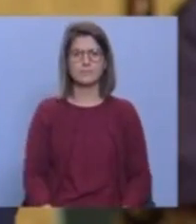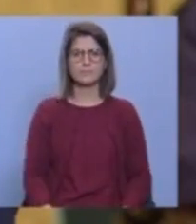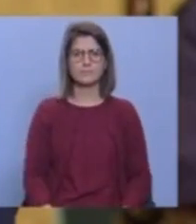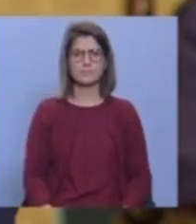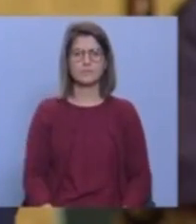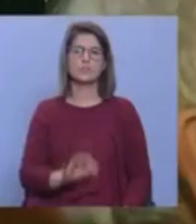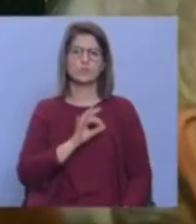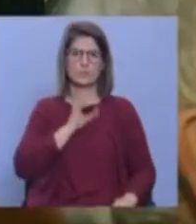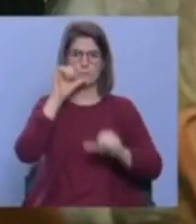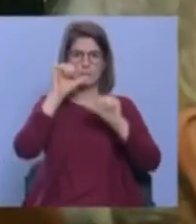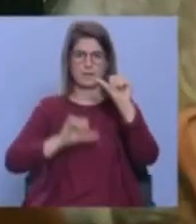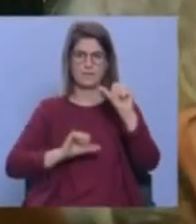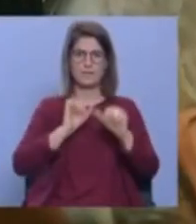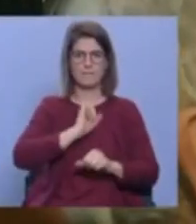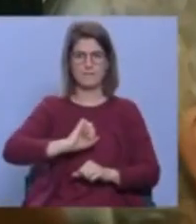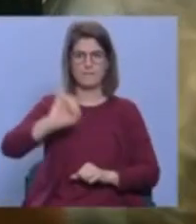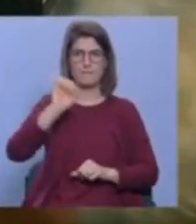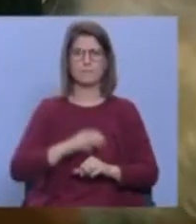Palavra do Senhor.